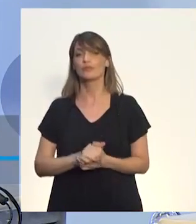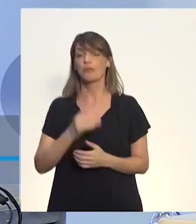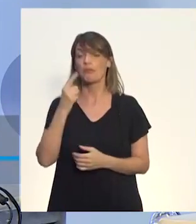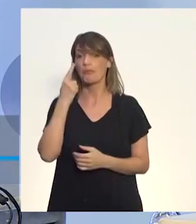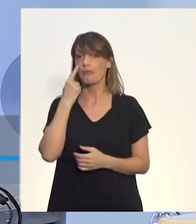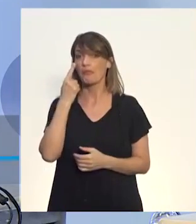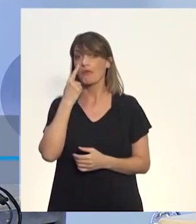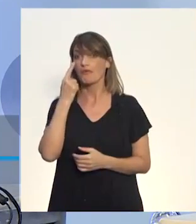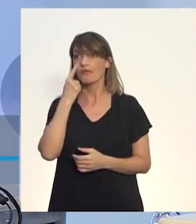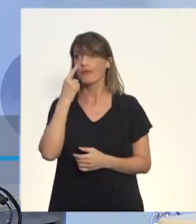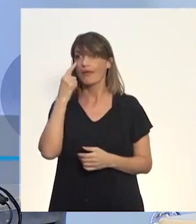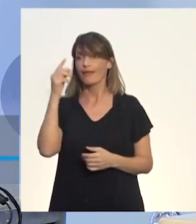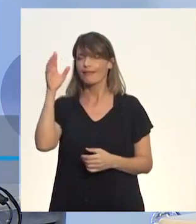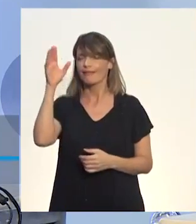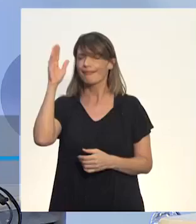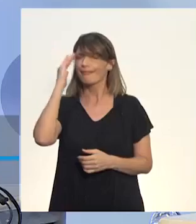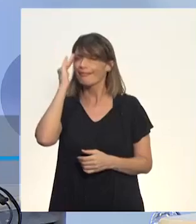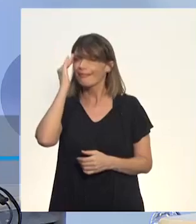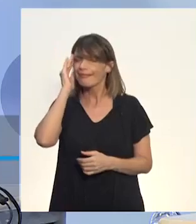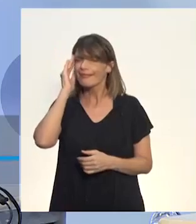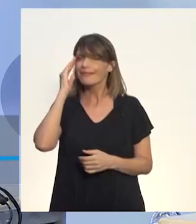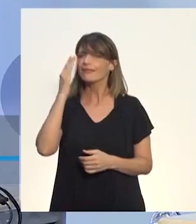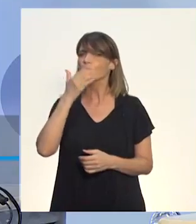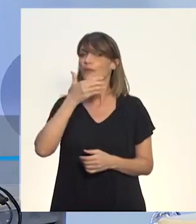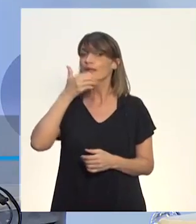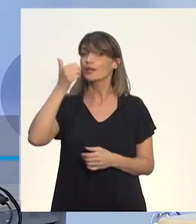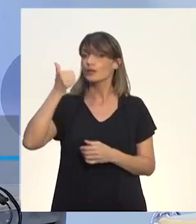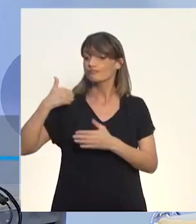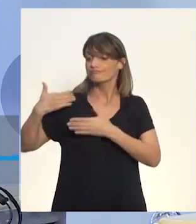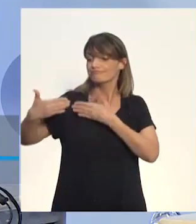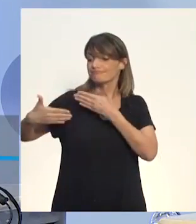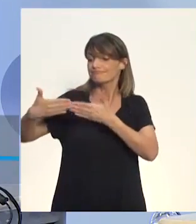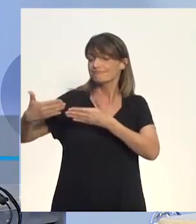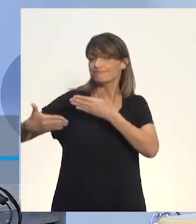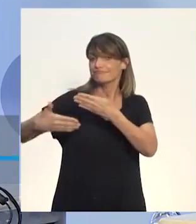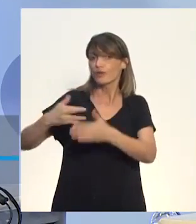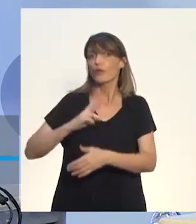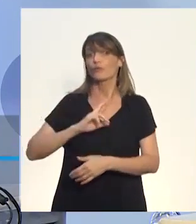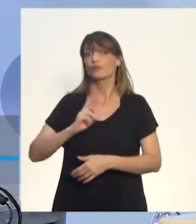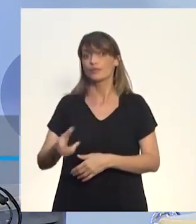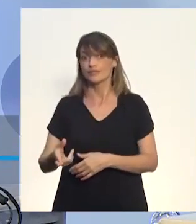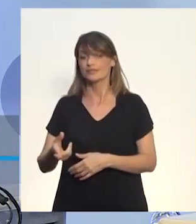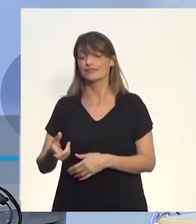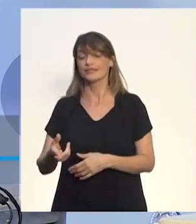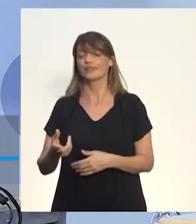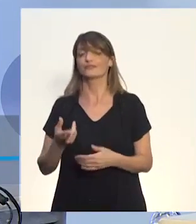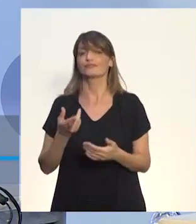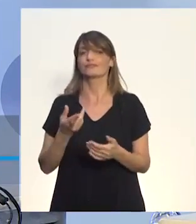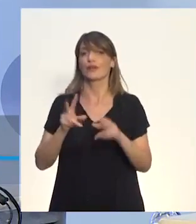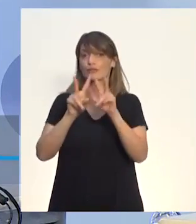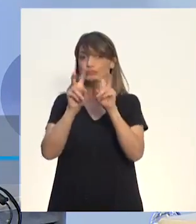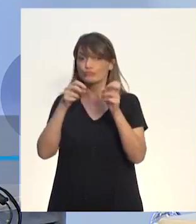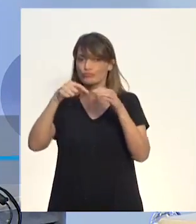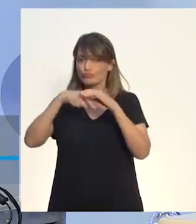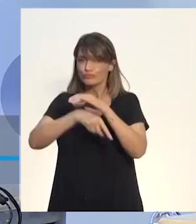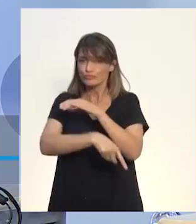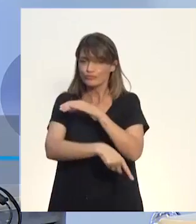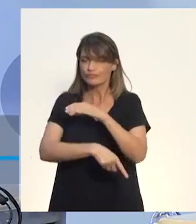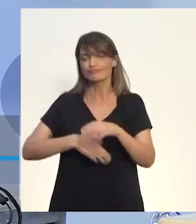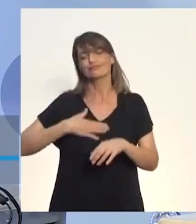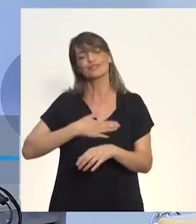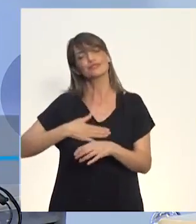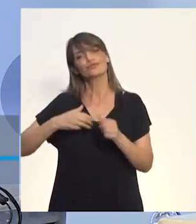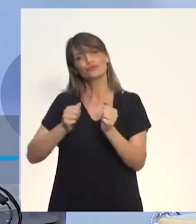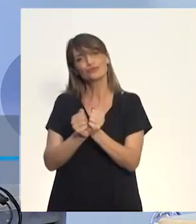pouquinho melhor nessa trajetória da recuperação e aprofundamento. Prazerzaço estar com vocês, abrir o ano